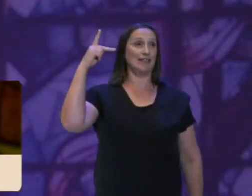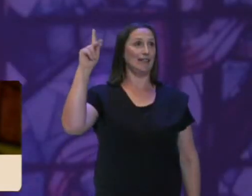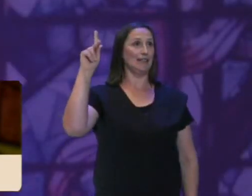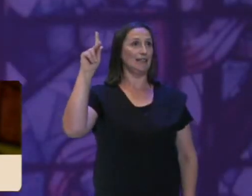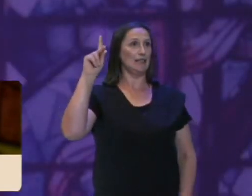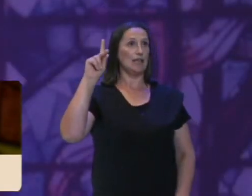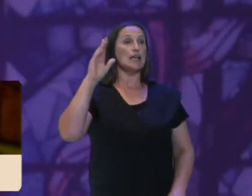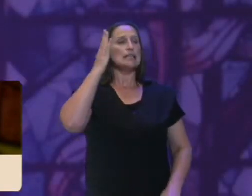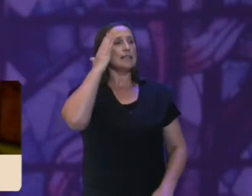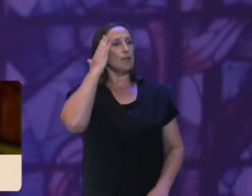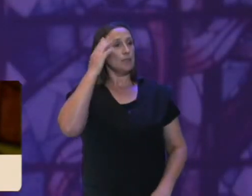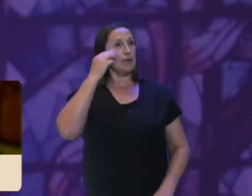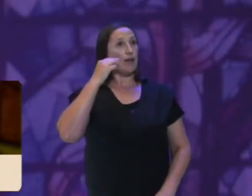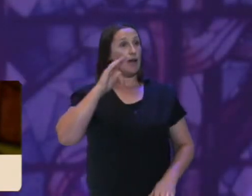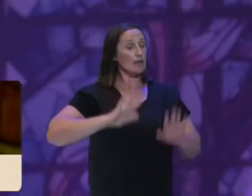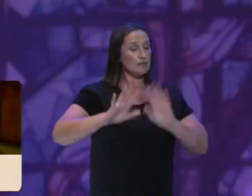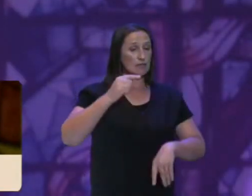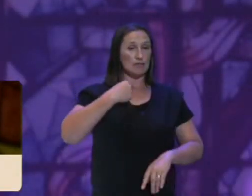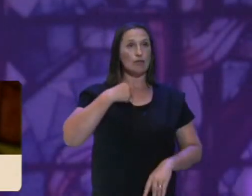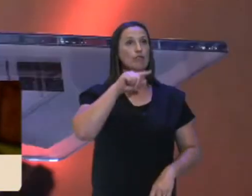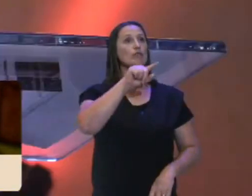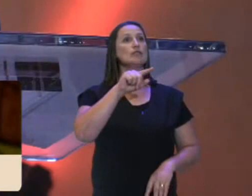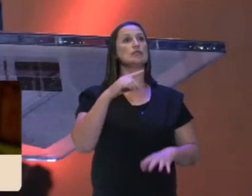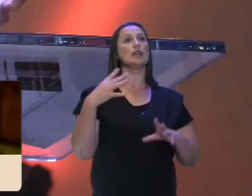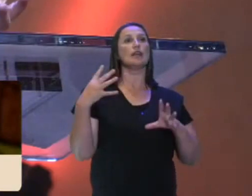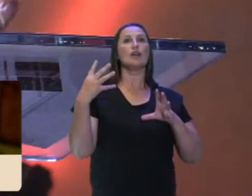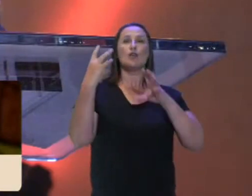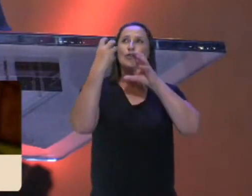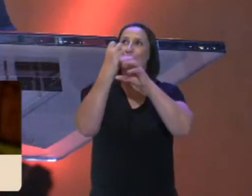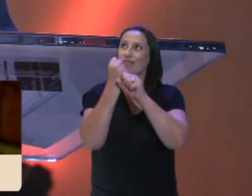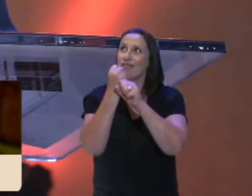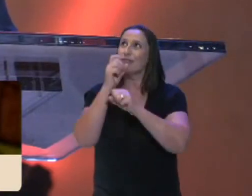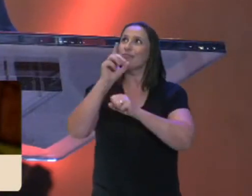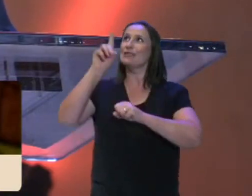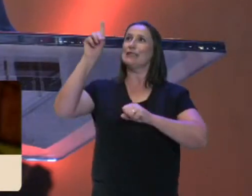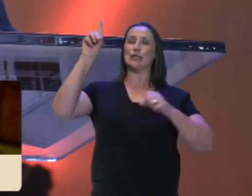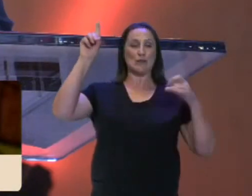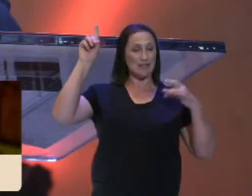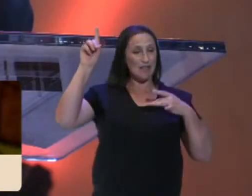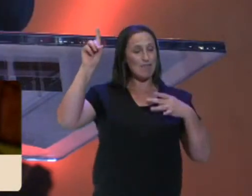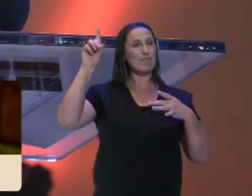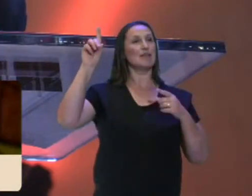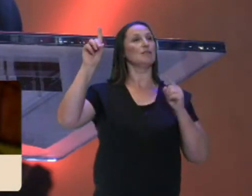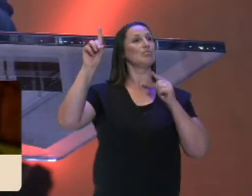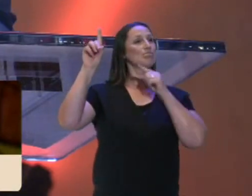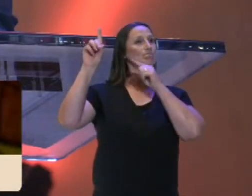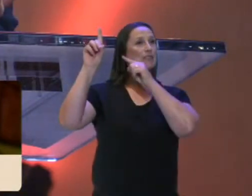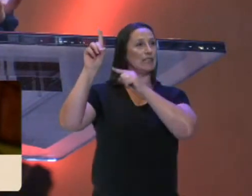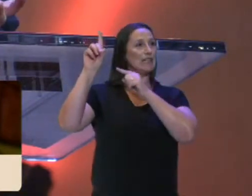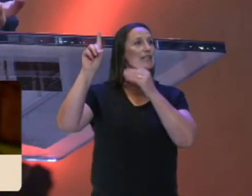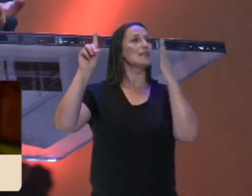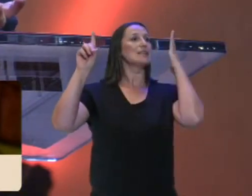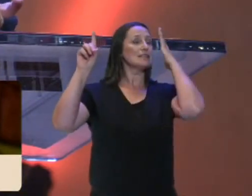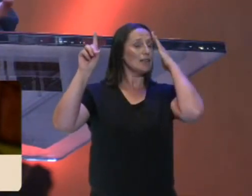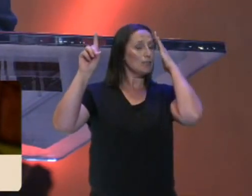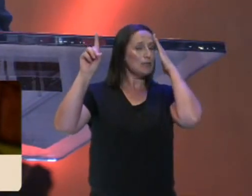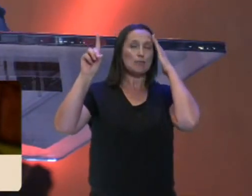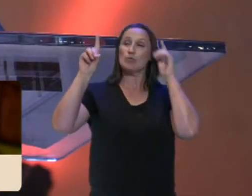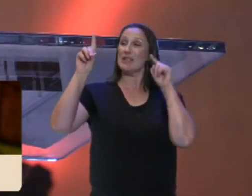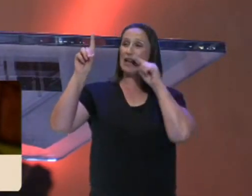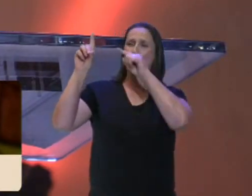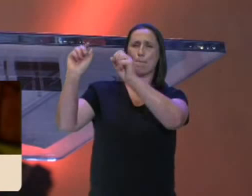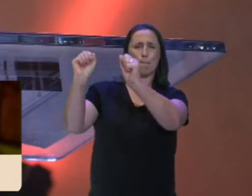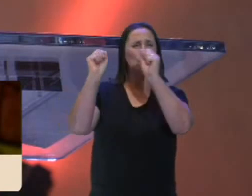que tememos o Senhor, nós que confiamos na sua graça, nós que sabemos do seu poder,